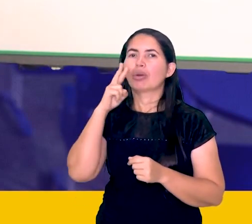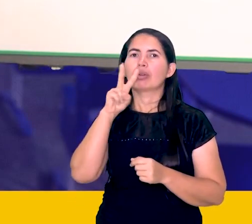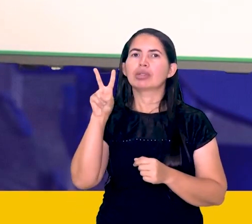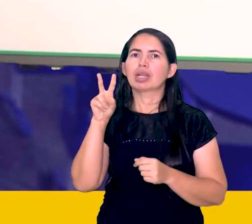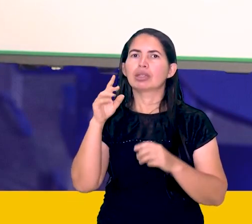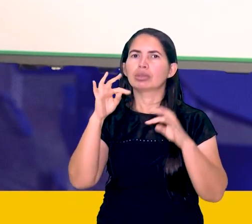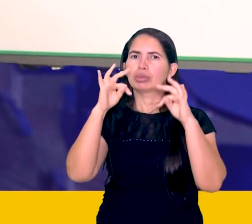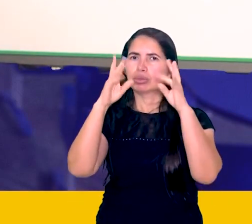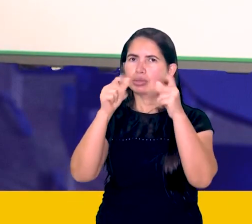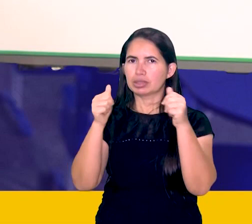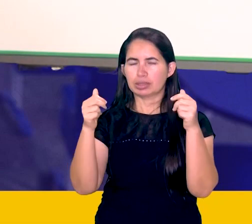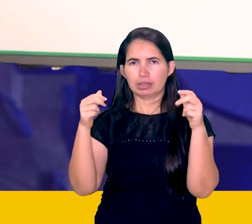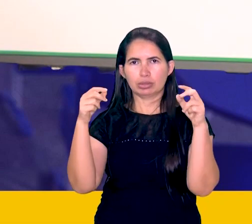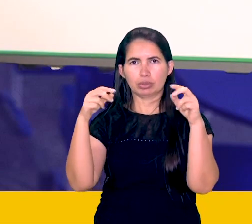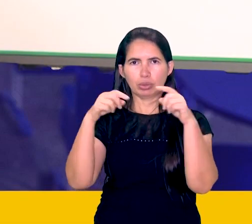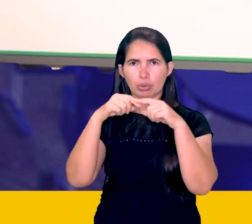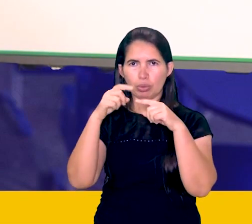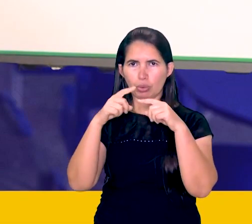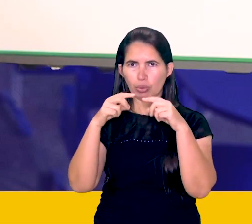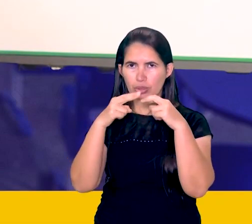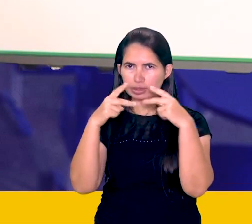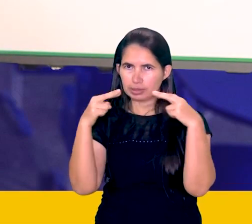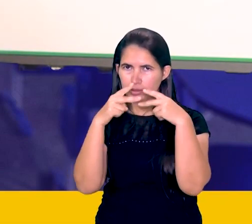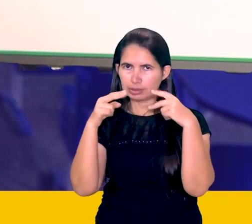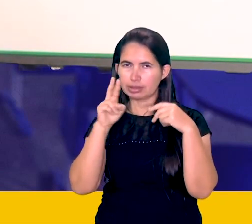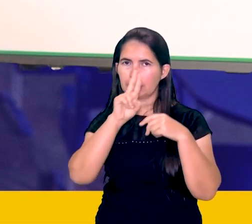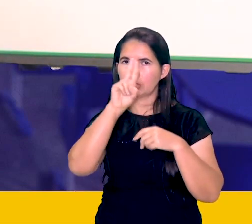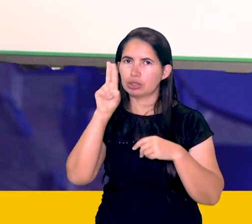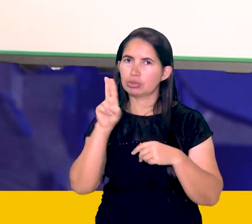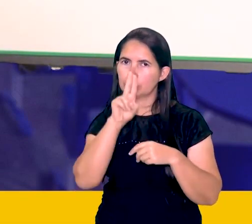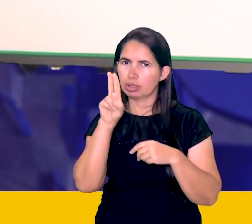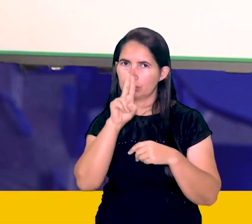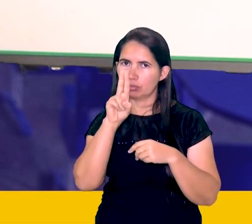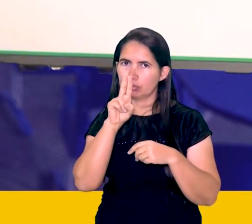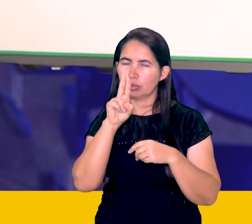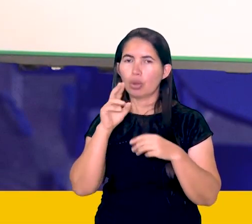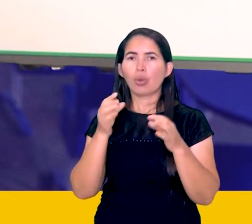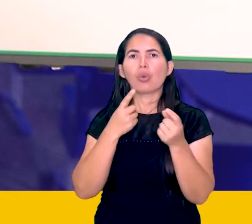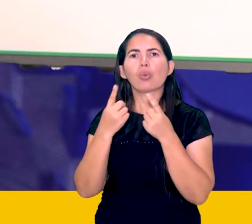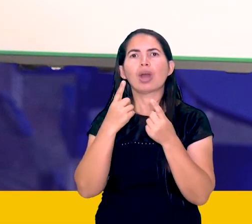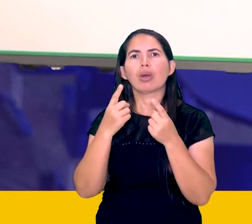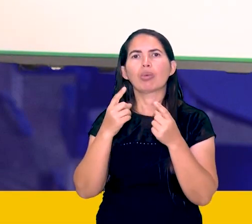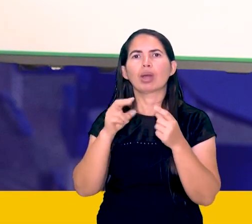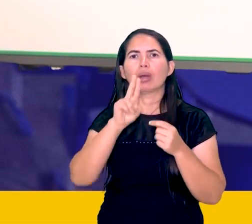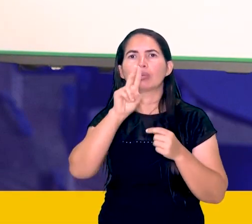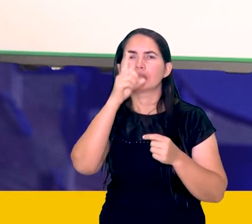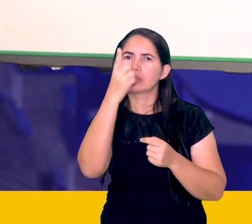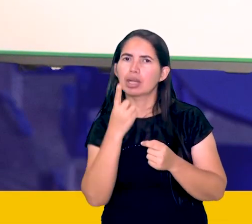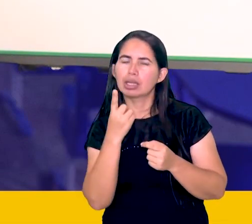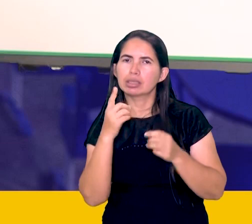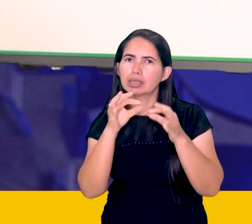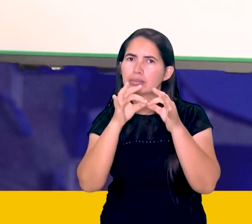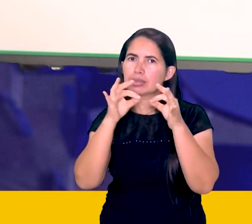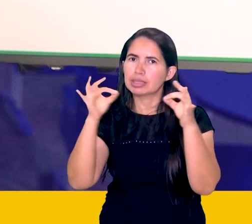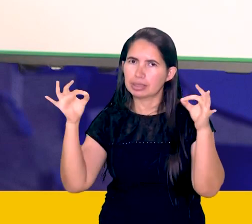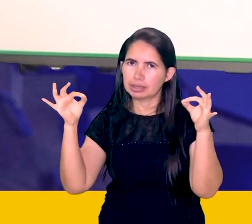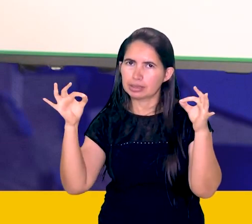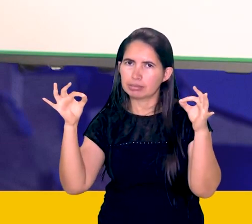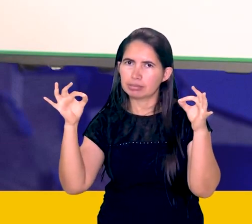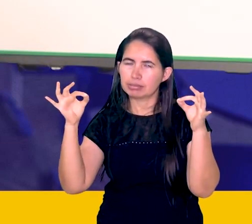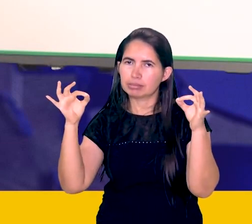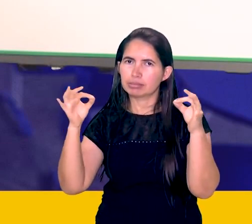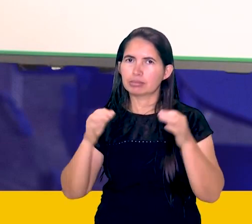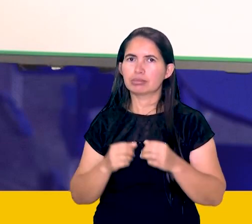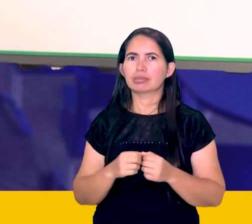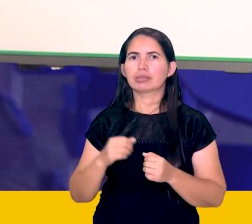Observamos os instrumentos. E quais foram as unidades de medida que trabalhamos hoje na nossa aula? Vamos